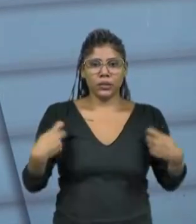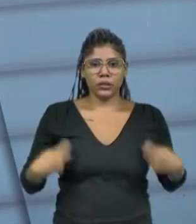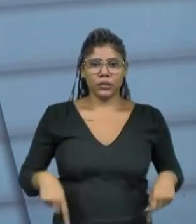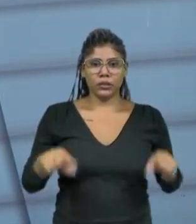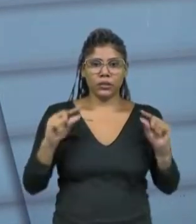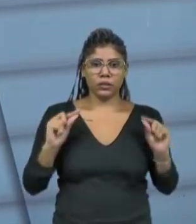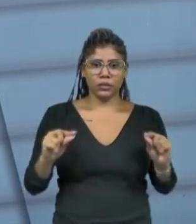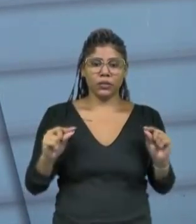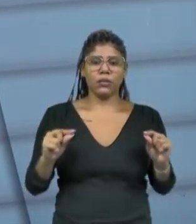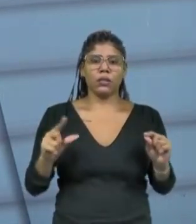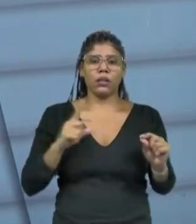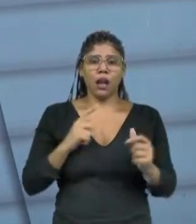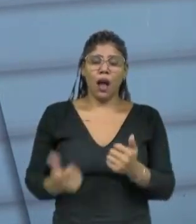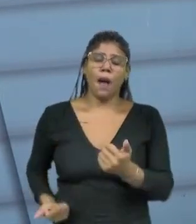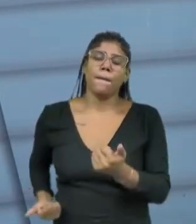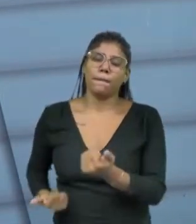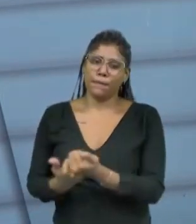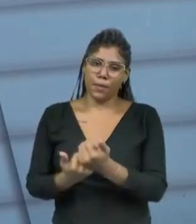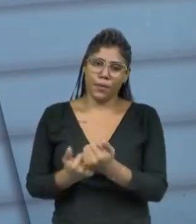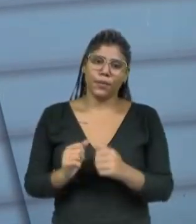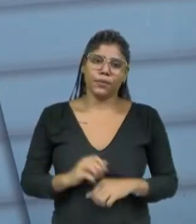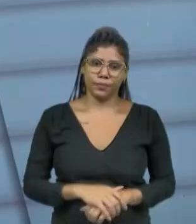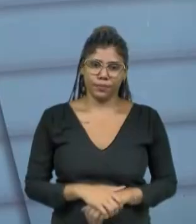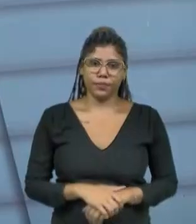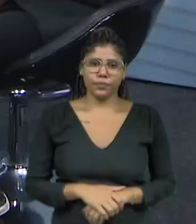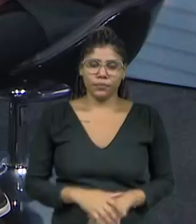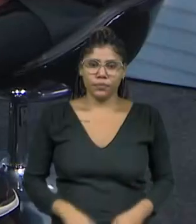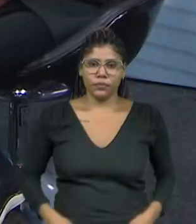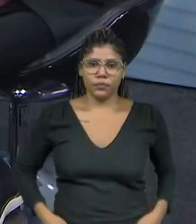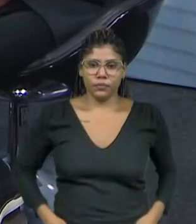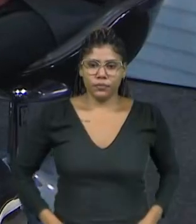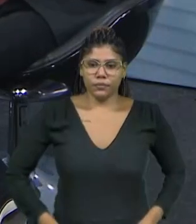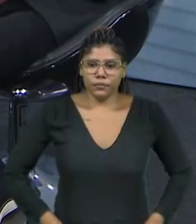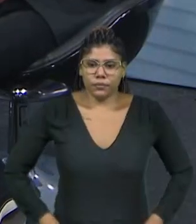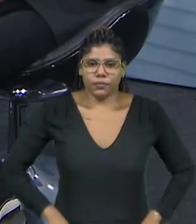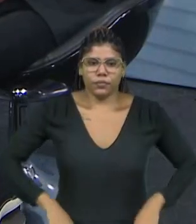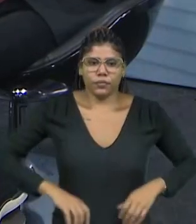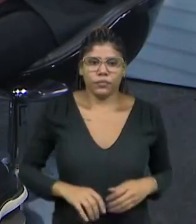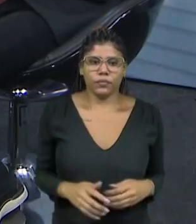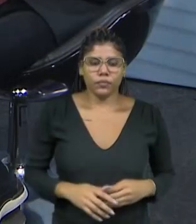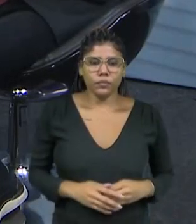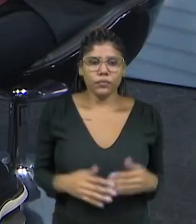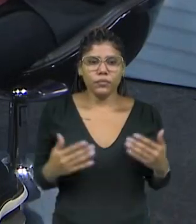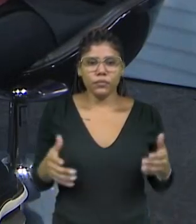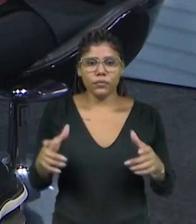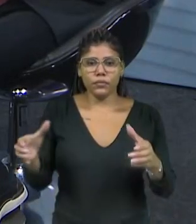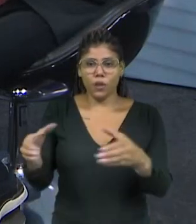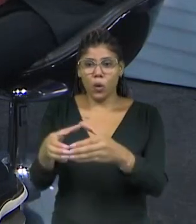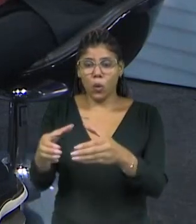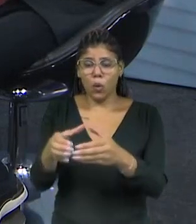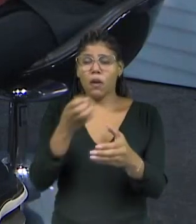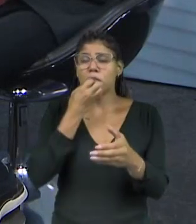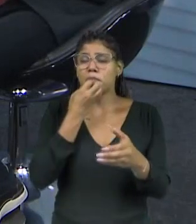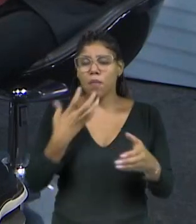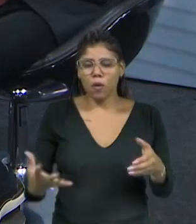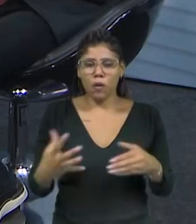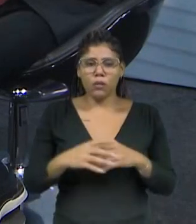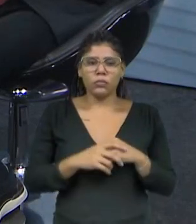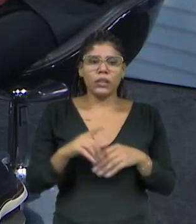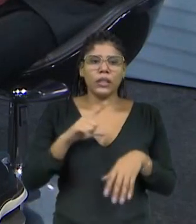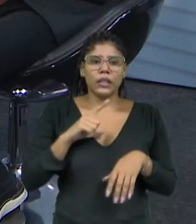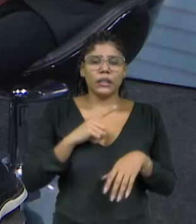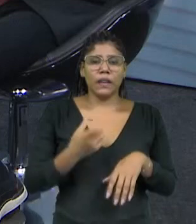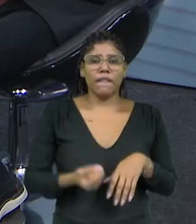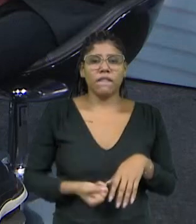corda, precisa de apoio. E não é coisa muito... Empurrãozinho, porque essa turma aí é muito boa. A gente tem, né,